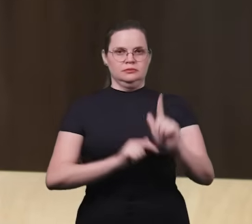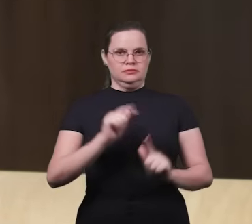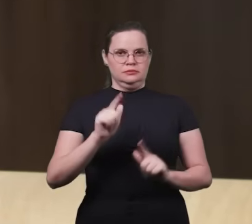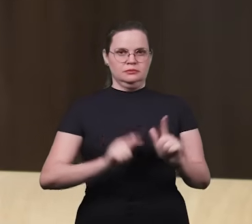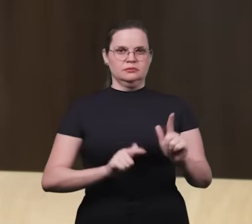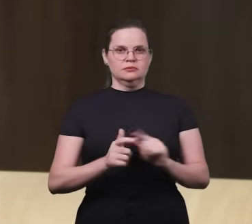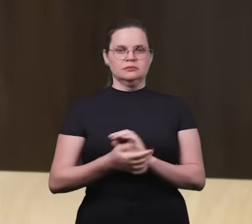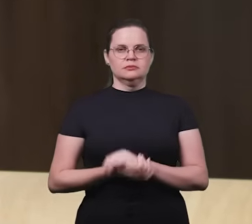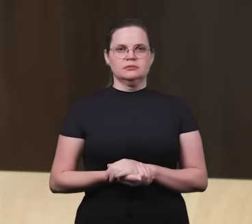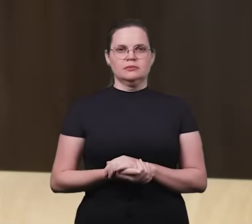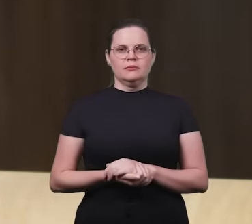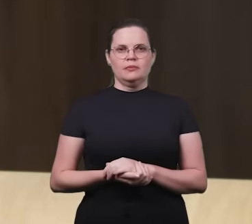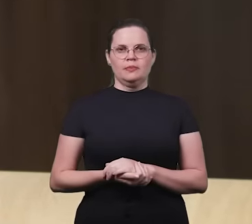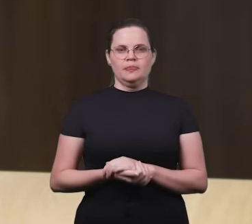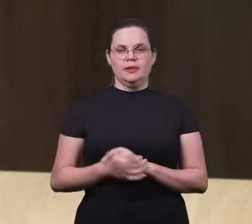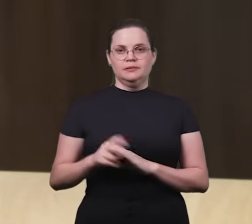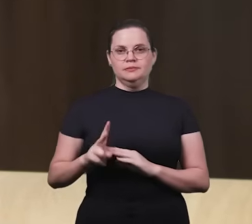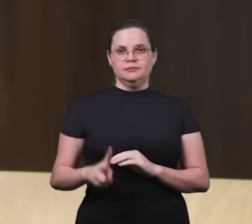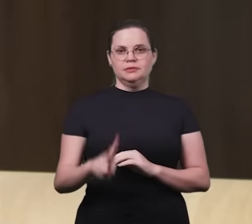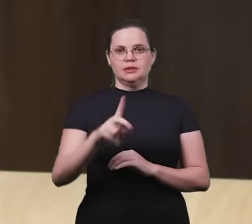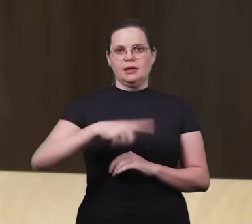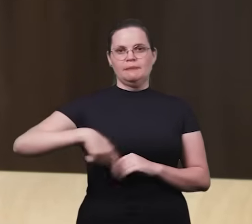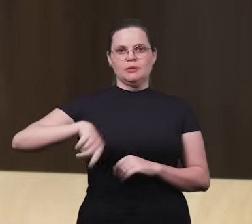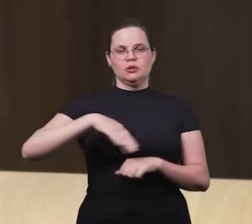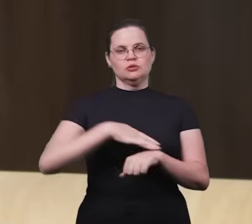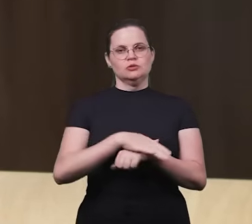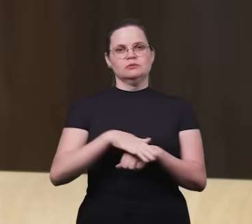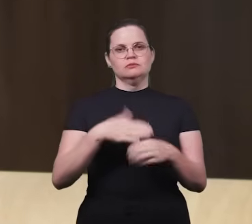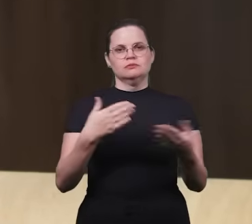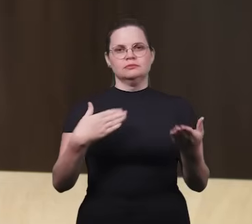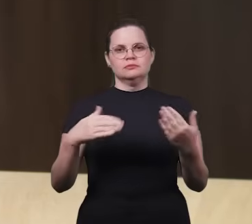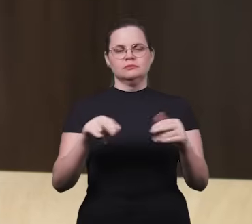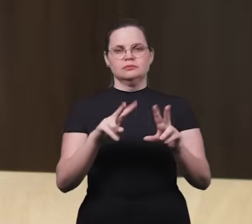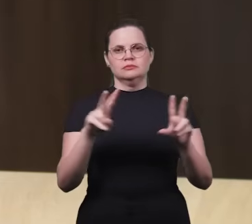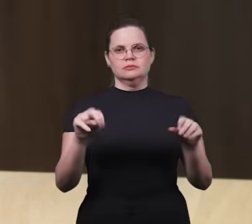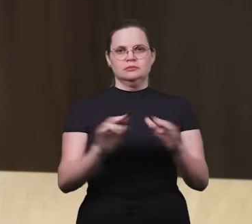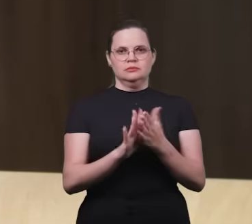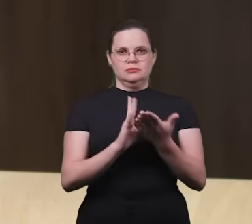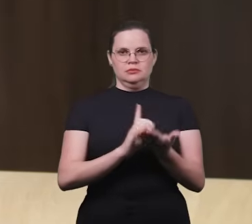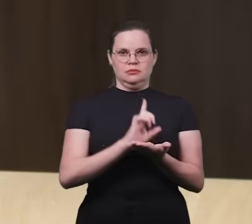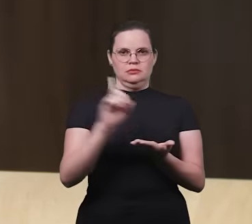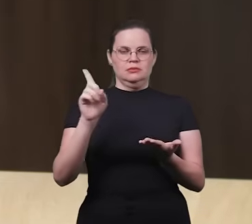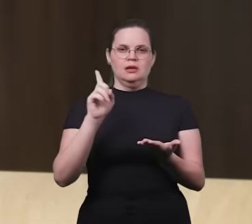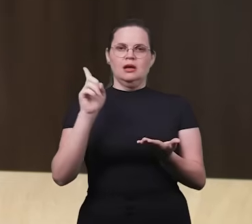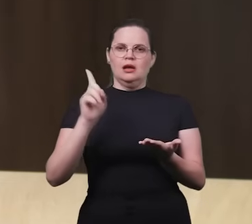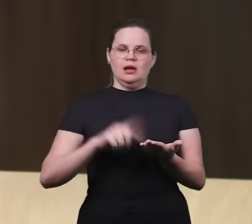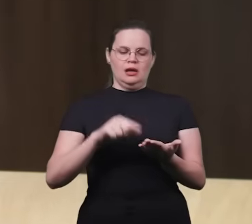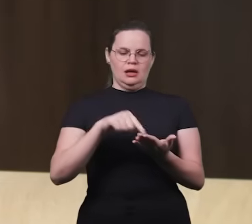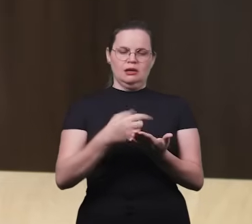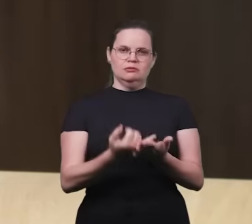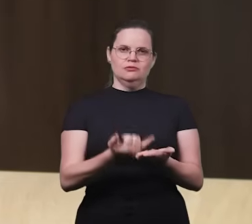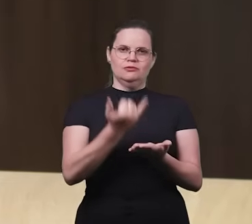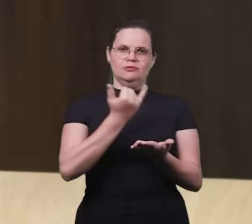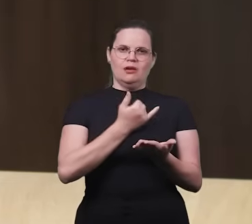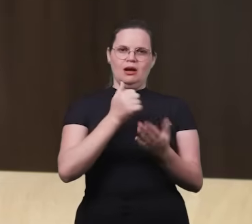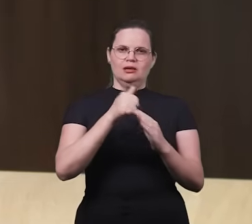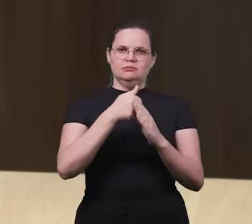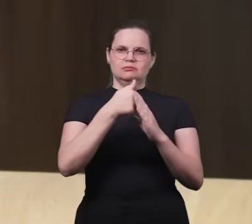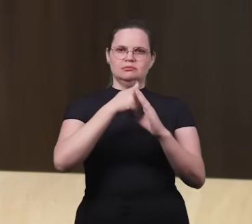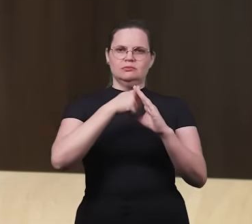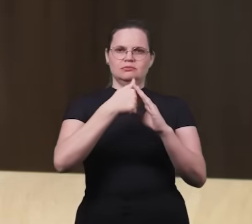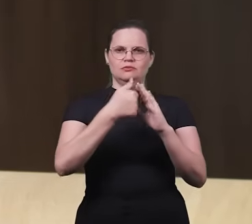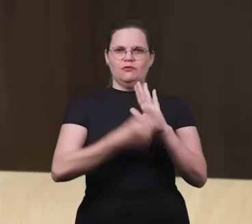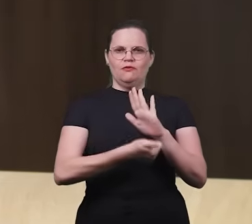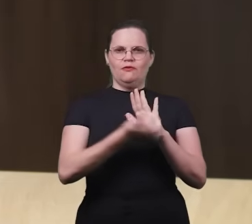nosso programa. Sempre falamos que a palavra de Deus ela é um manancial inesgotável